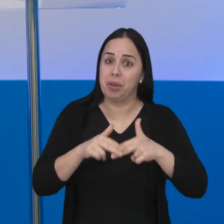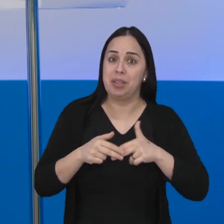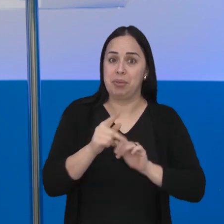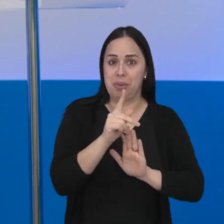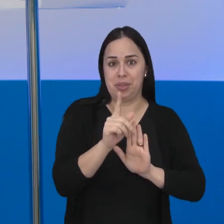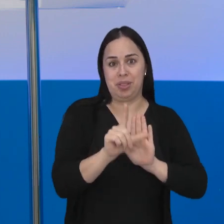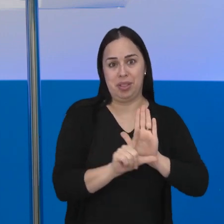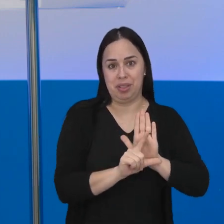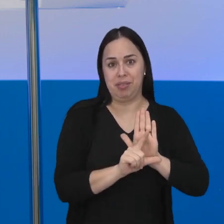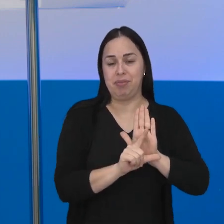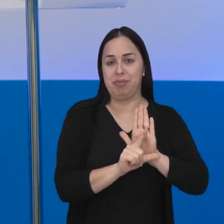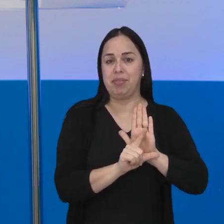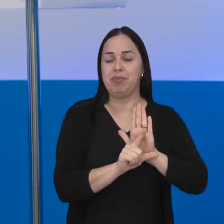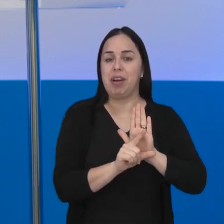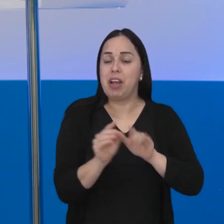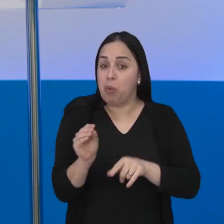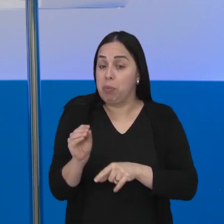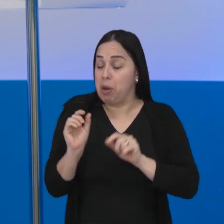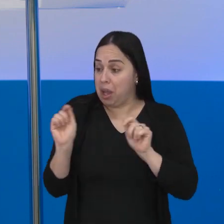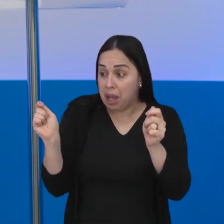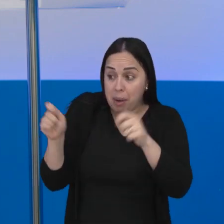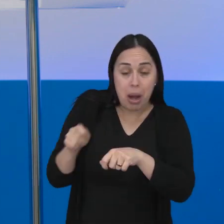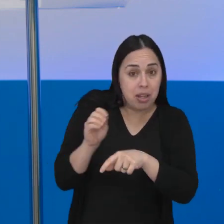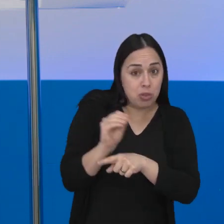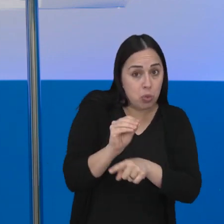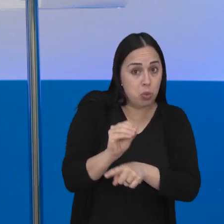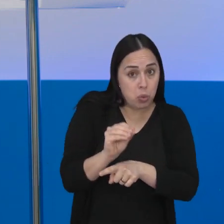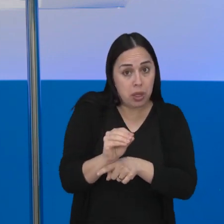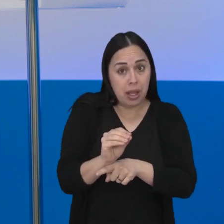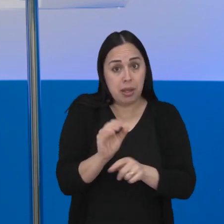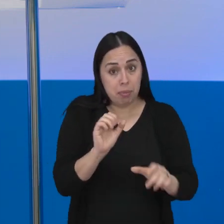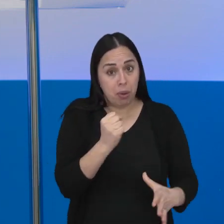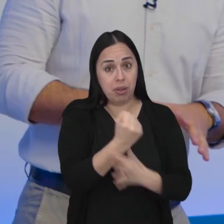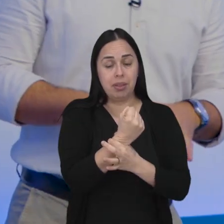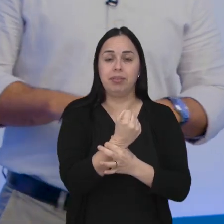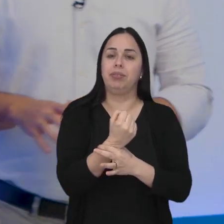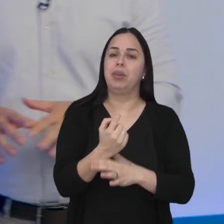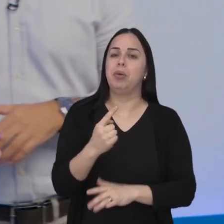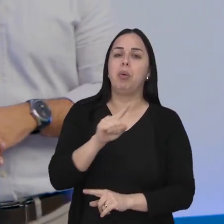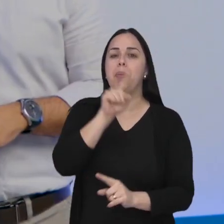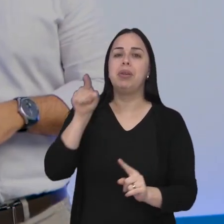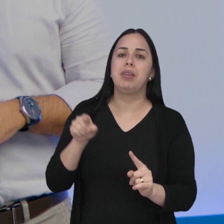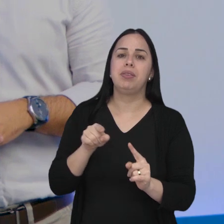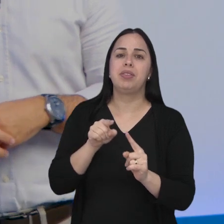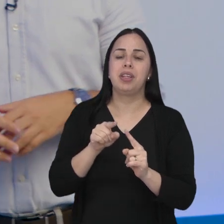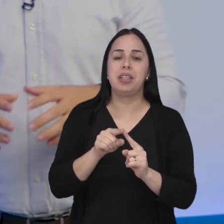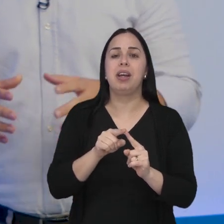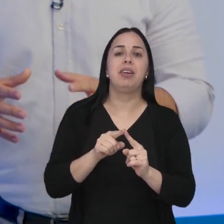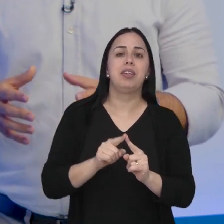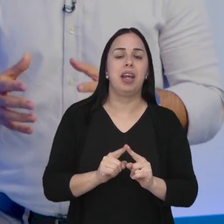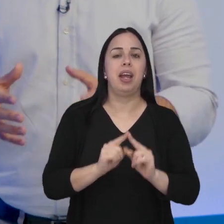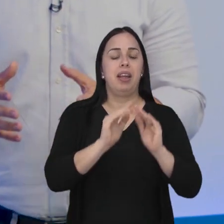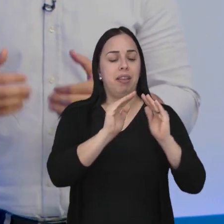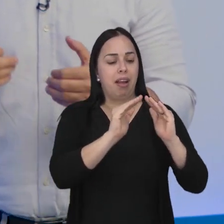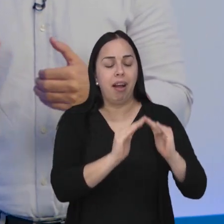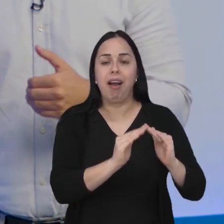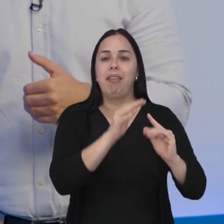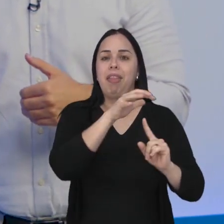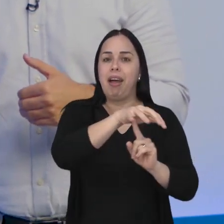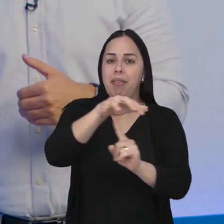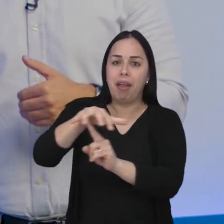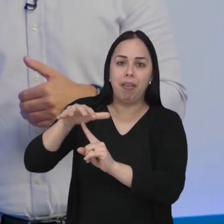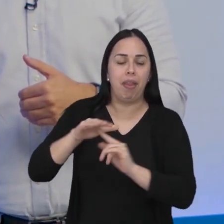projeto aprovado na Câmara vai garantir mais cuidado e proteção para esses pets. A ideia é colocar casinhas e comedouros